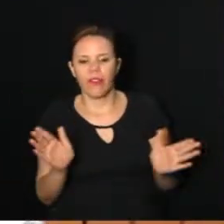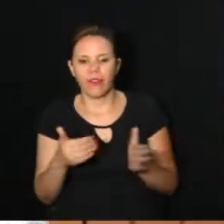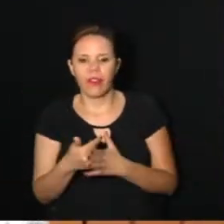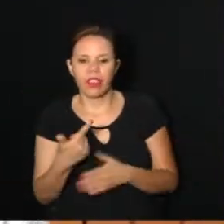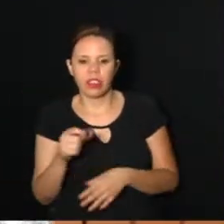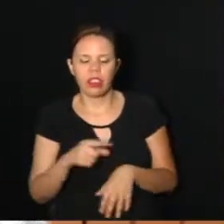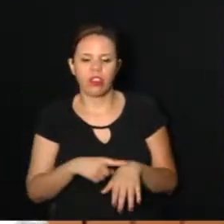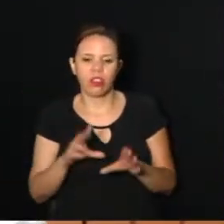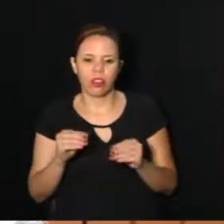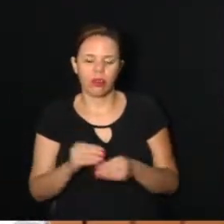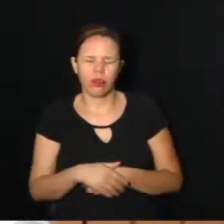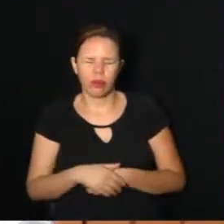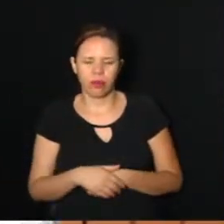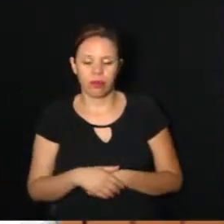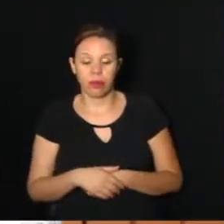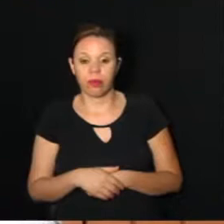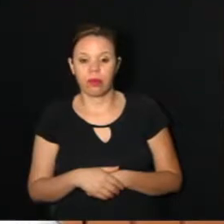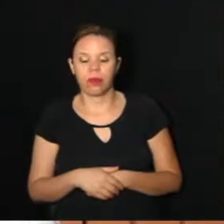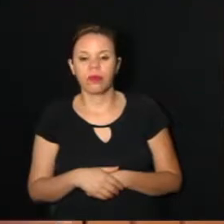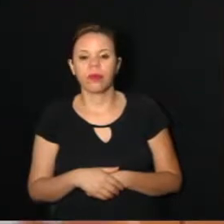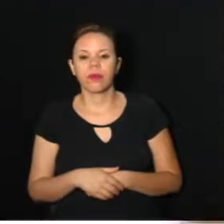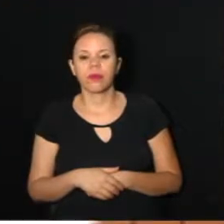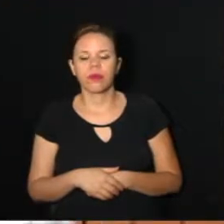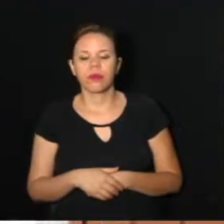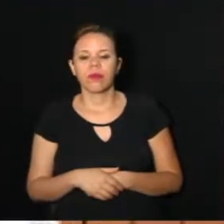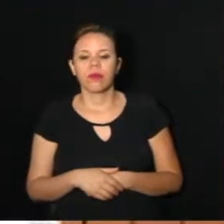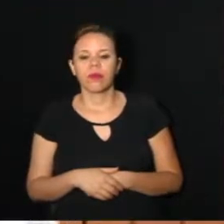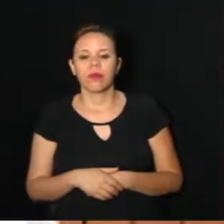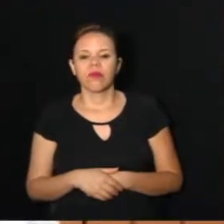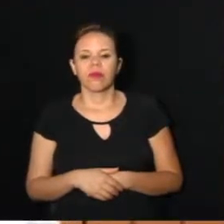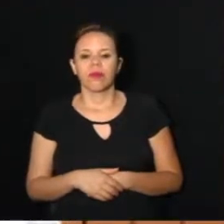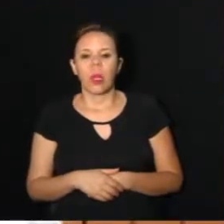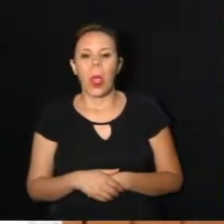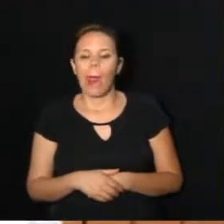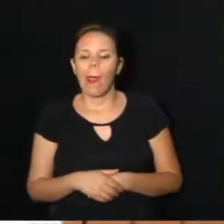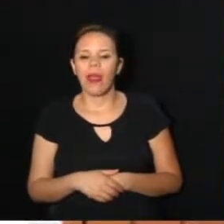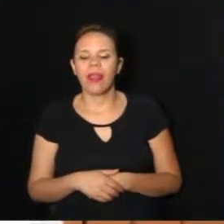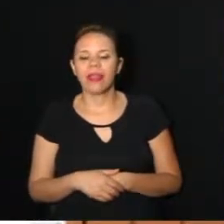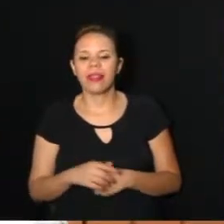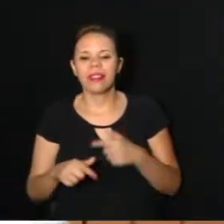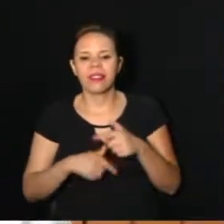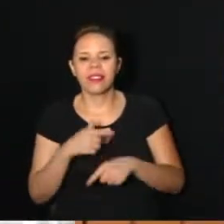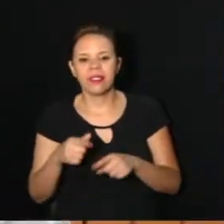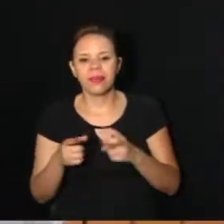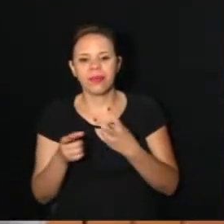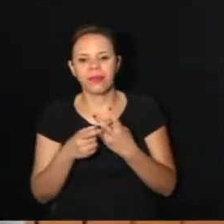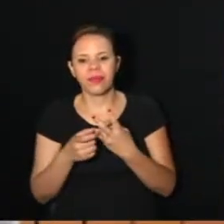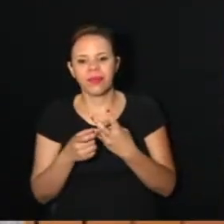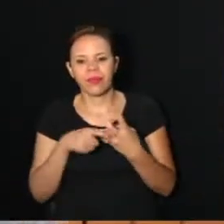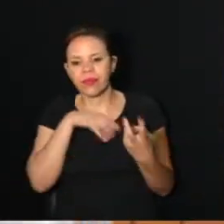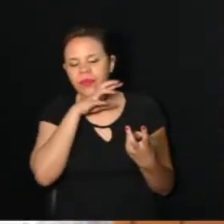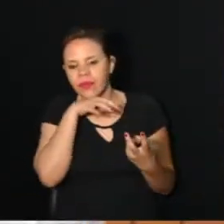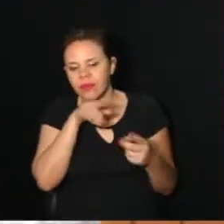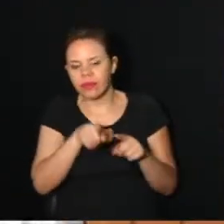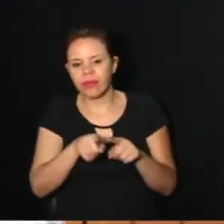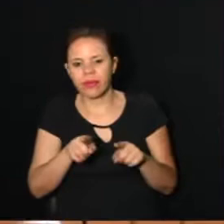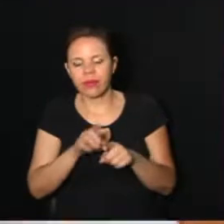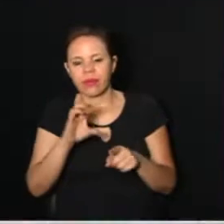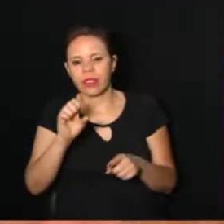noite, provavelmente. O que mais? Olha, tem outro aqui. Atividade veterinária limitada ao KNAI